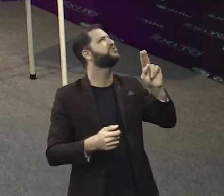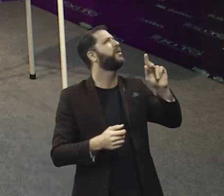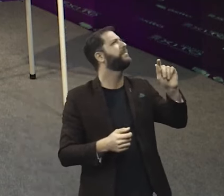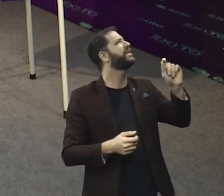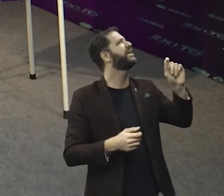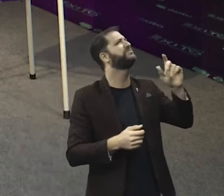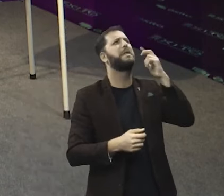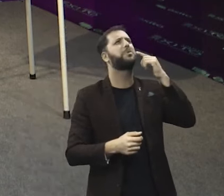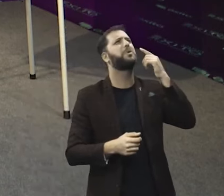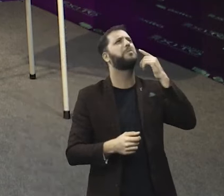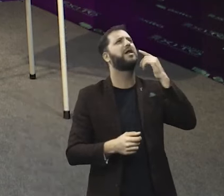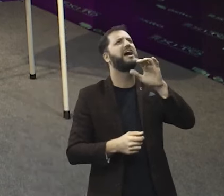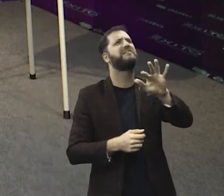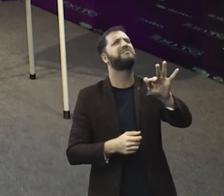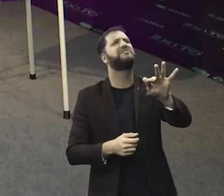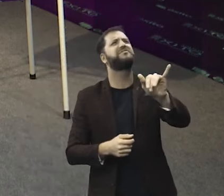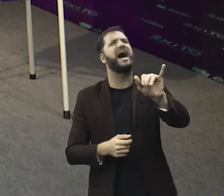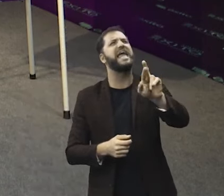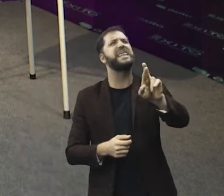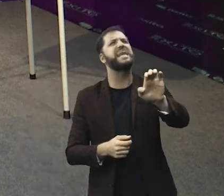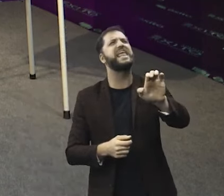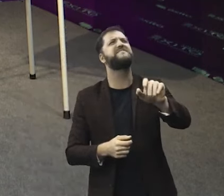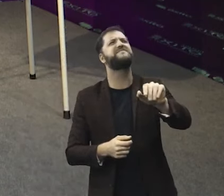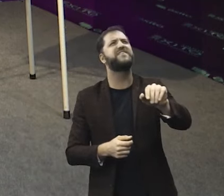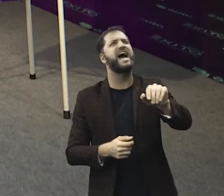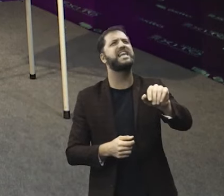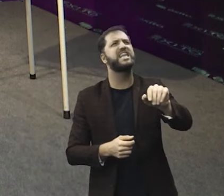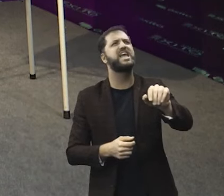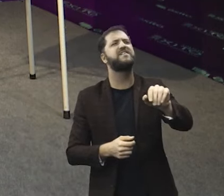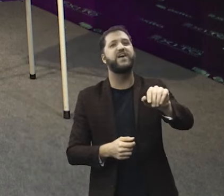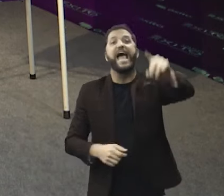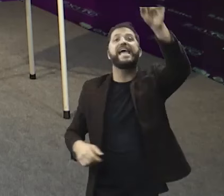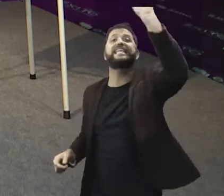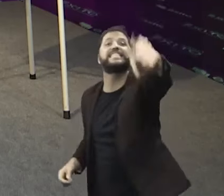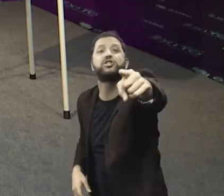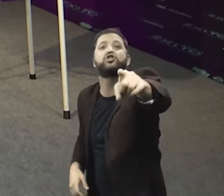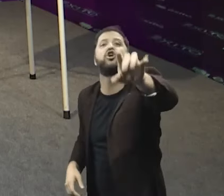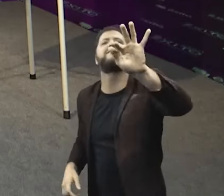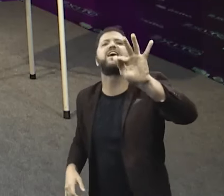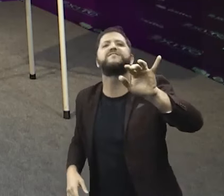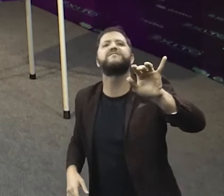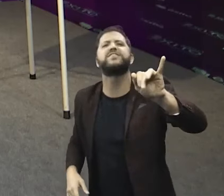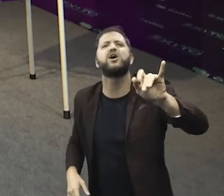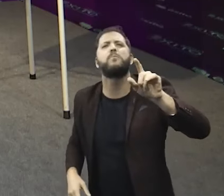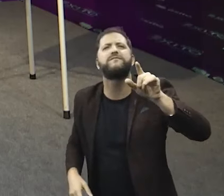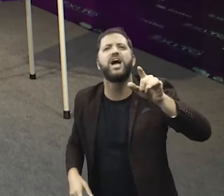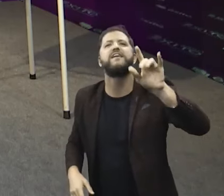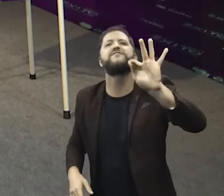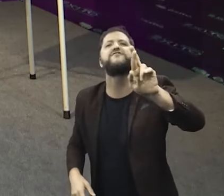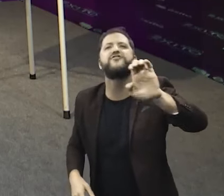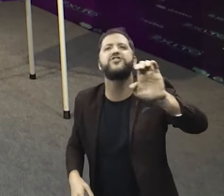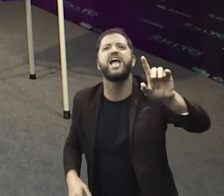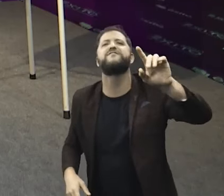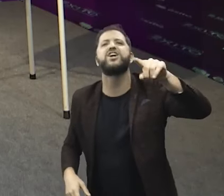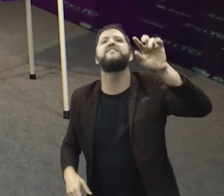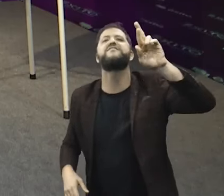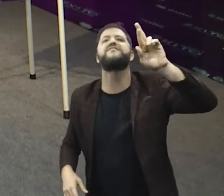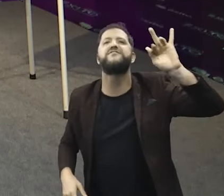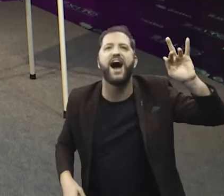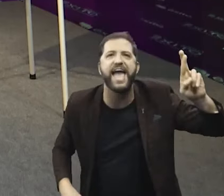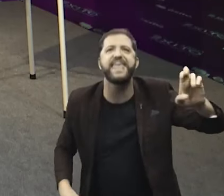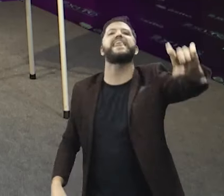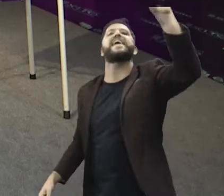nome é Fire se vocês lembrarem é isso free isso a galerinha aqui sabe tudo